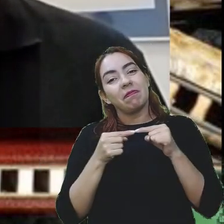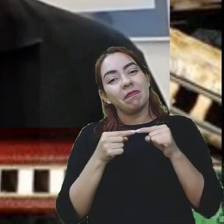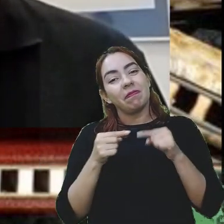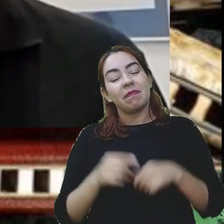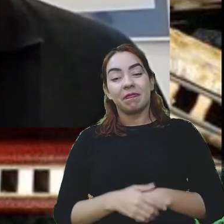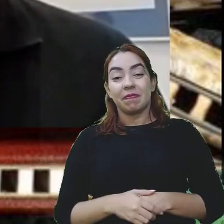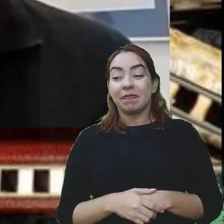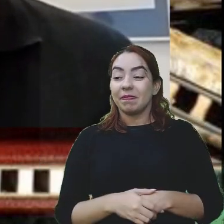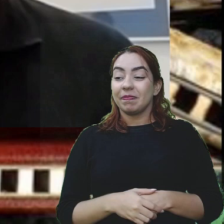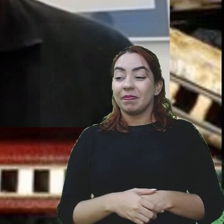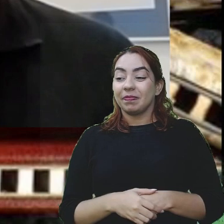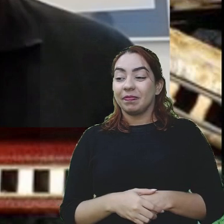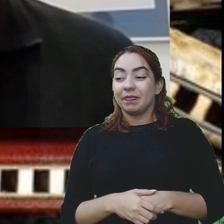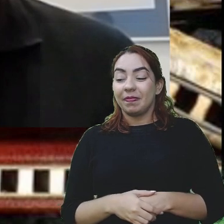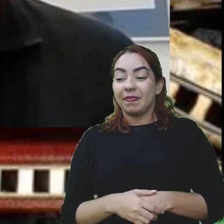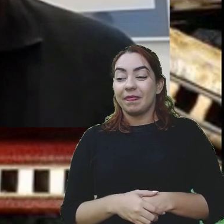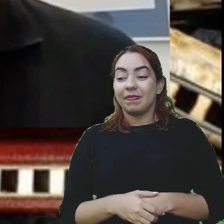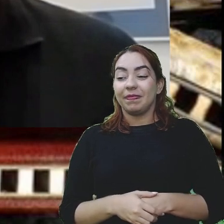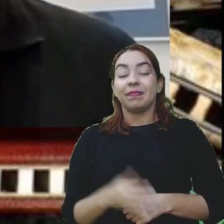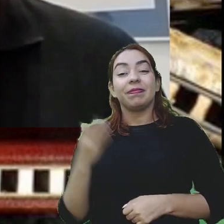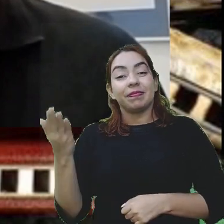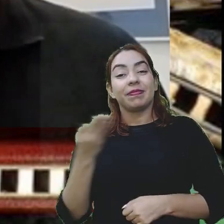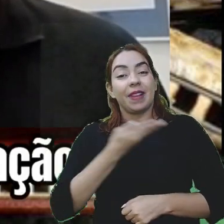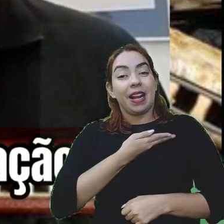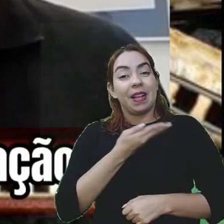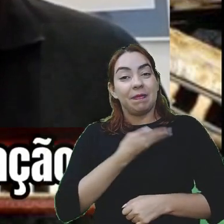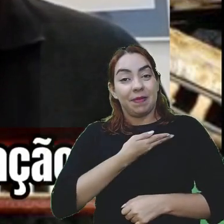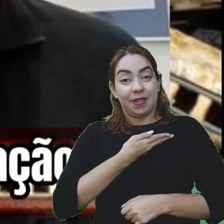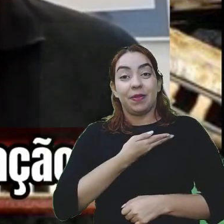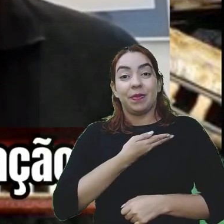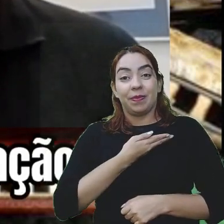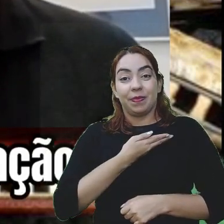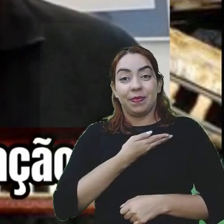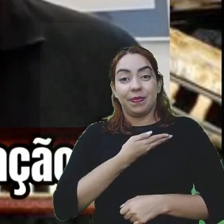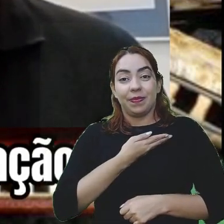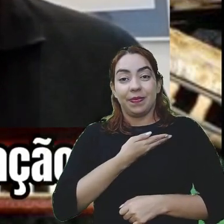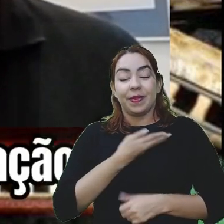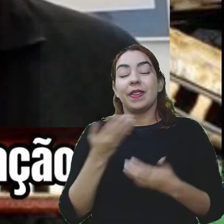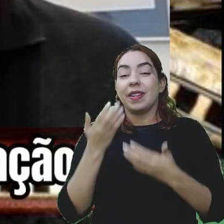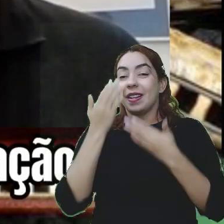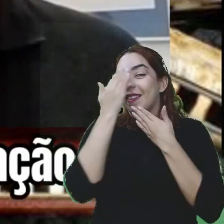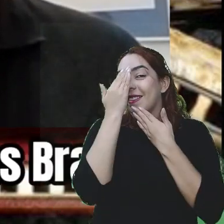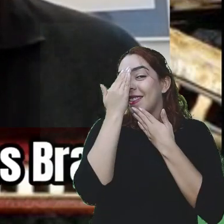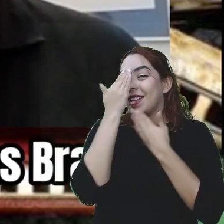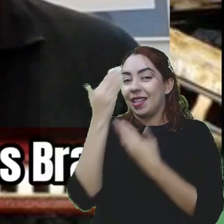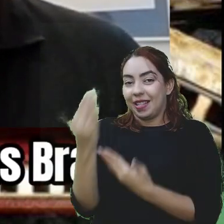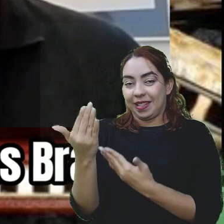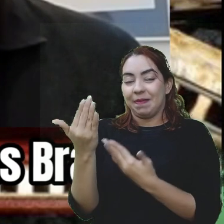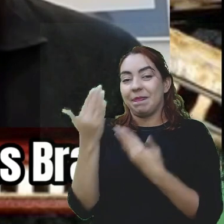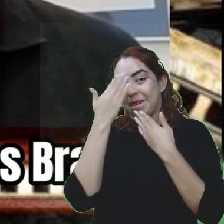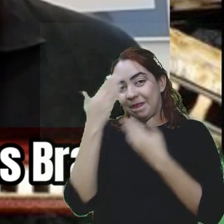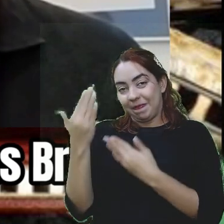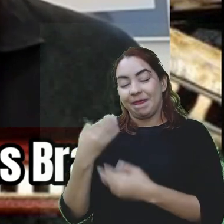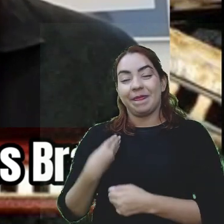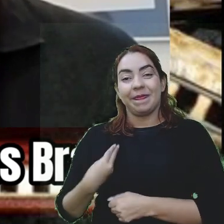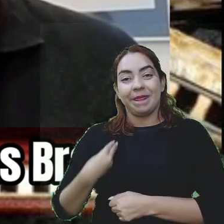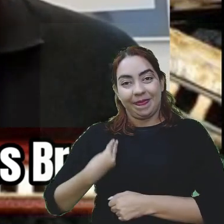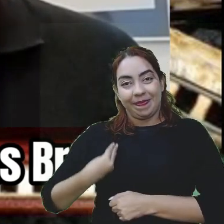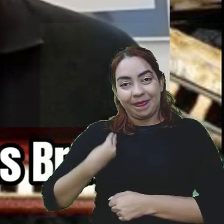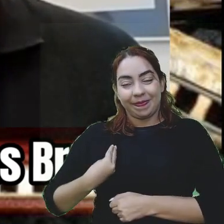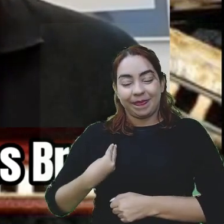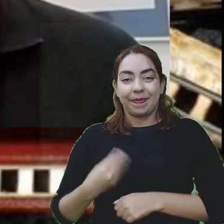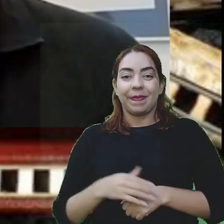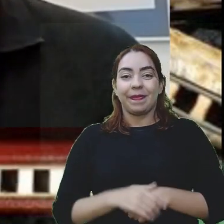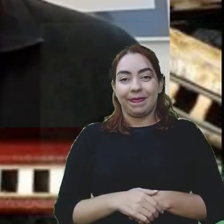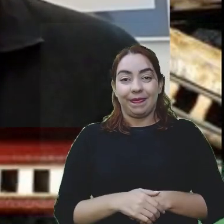Compartilhamento. José Stanek, meu querido amigo José Stanek, quero muito lhe agradecer essa participação, mais essa participação no Fórum